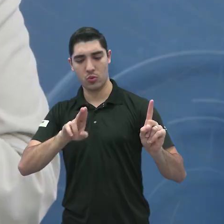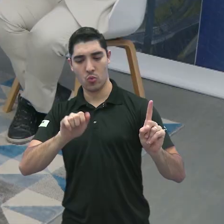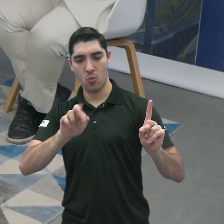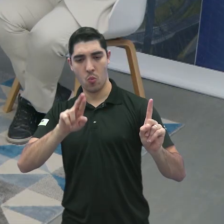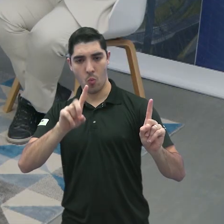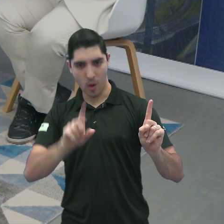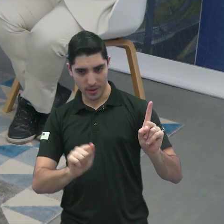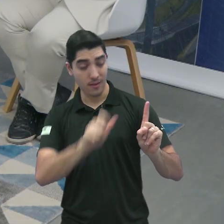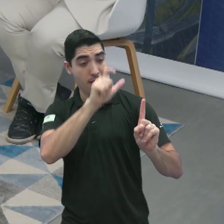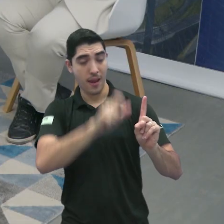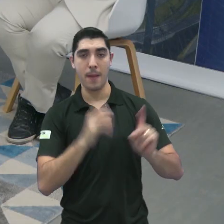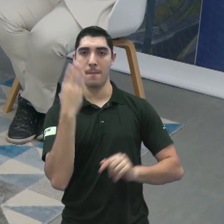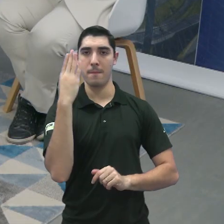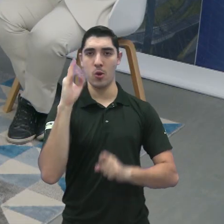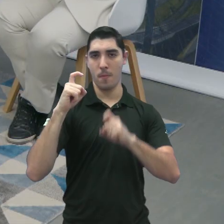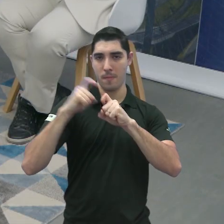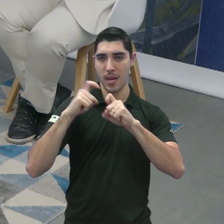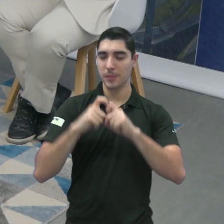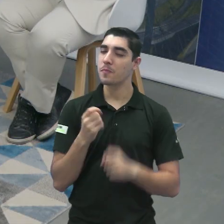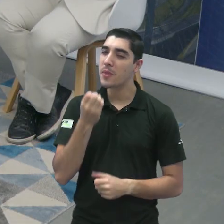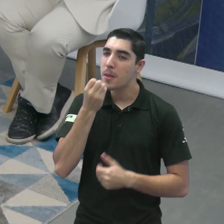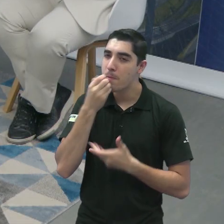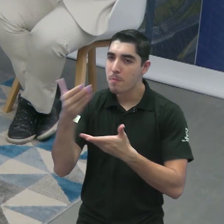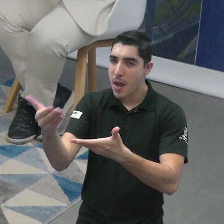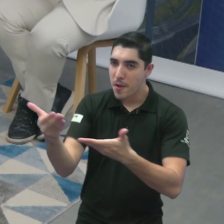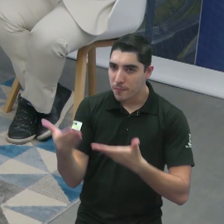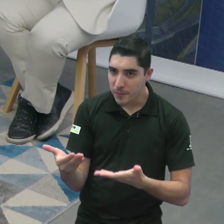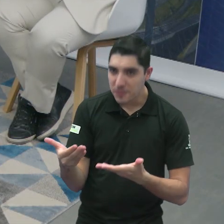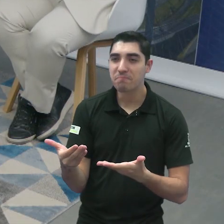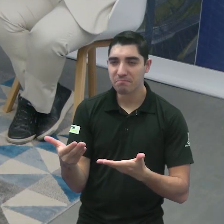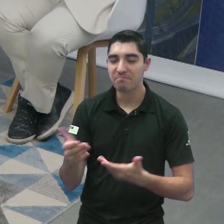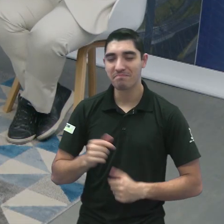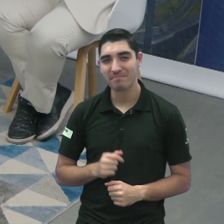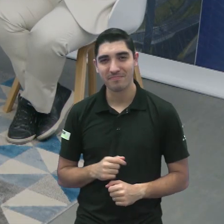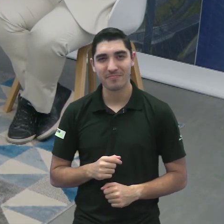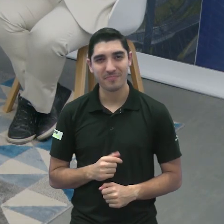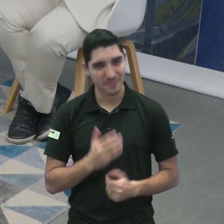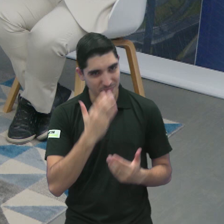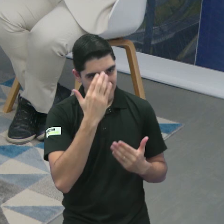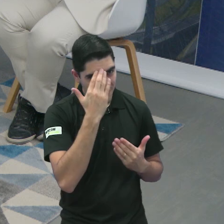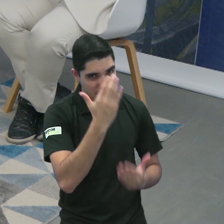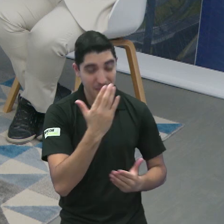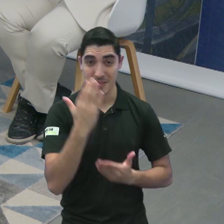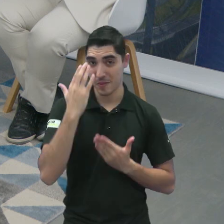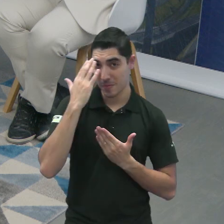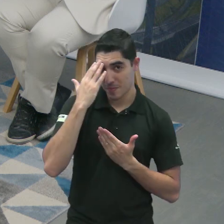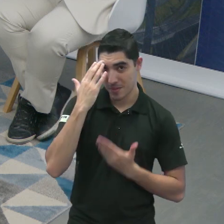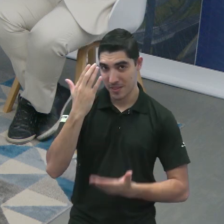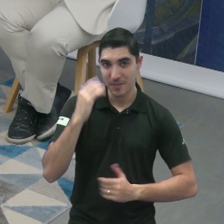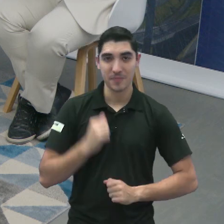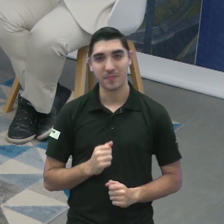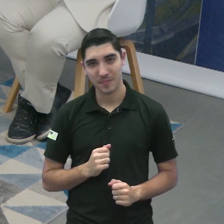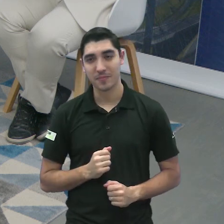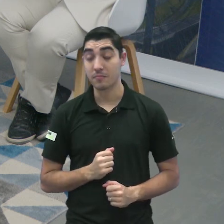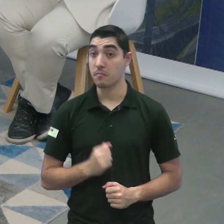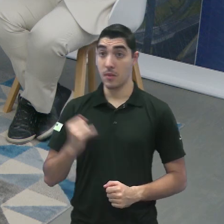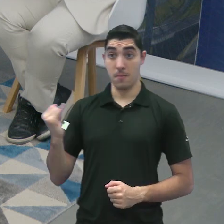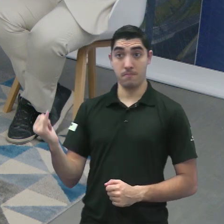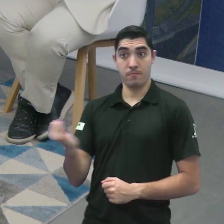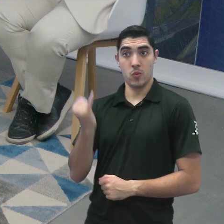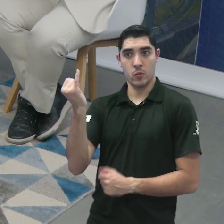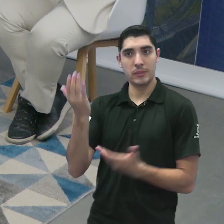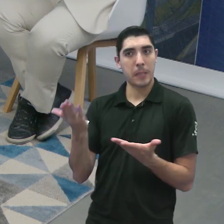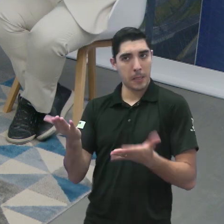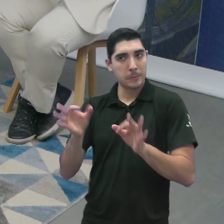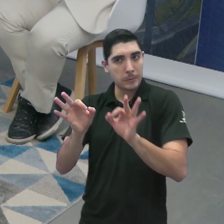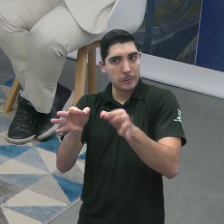muito bem-vindas aqui ao Diálogos da Cidade. É um prazer receber vocês. Obrigada. Você está aqui, obrigada. Assunto importantíssimo hoje, né?